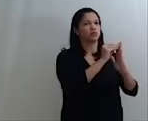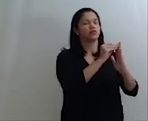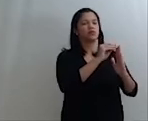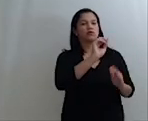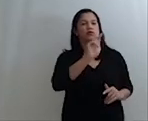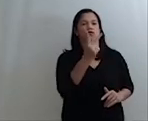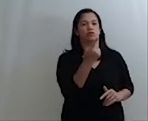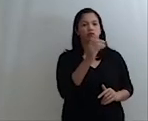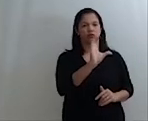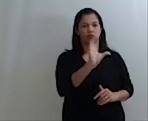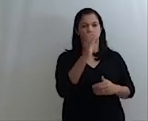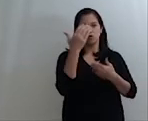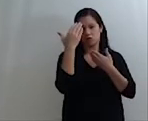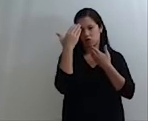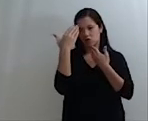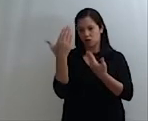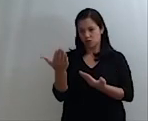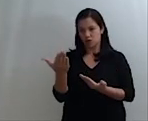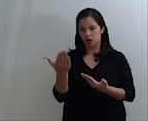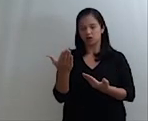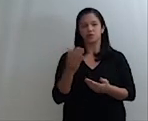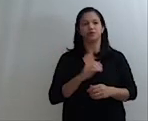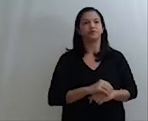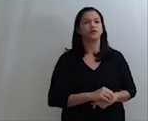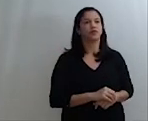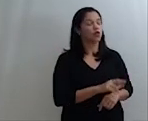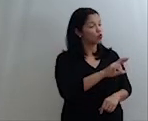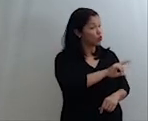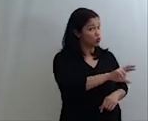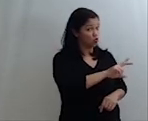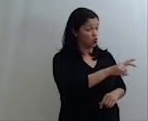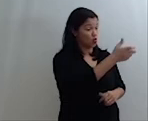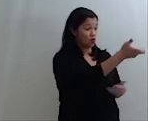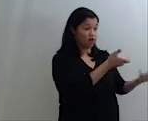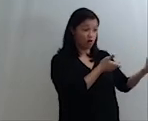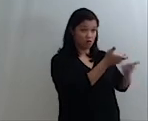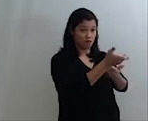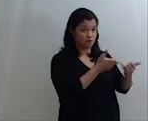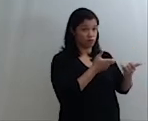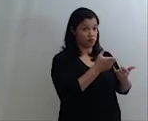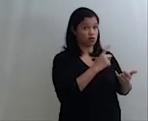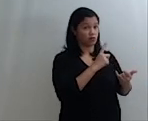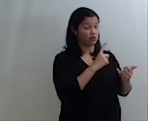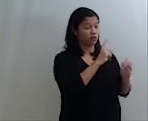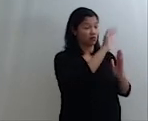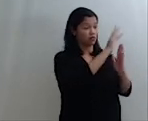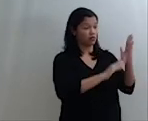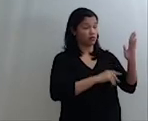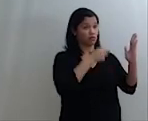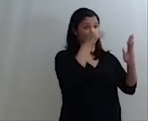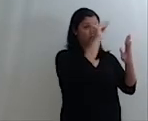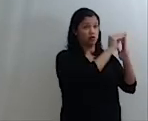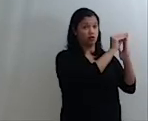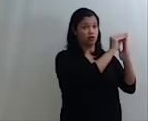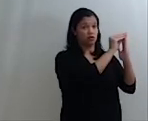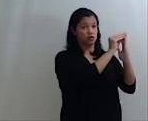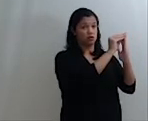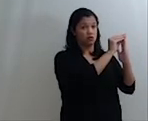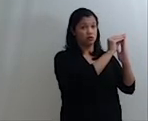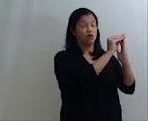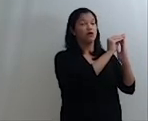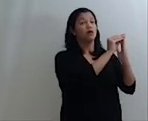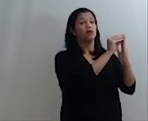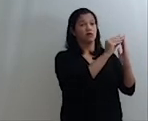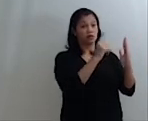obrigado não é essa e eh a informação que eu tenho nos altos e mesmo que se tratando deidade